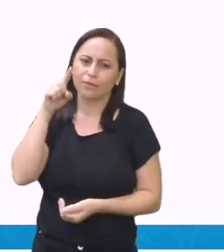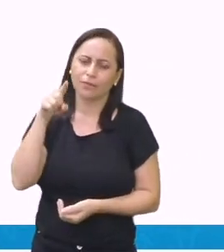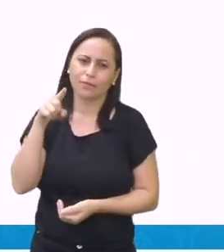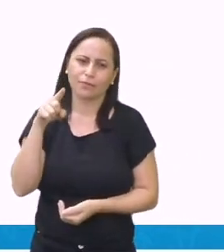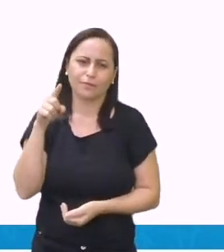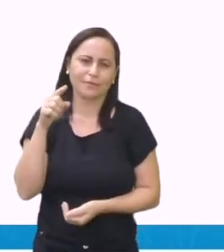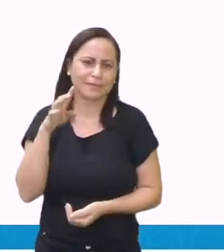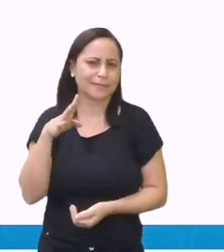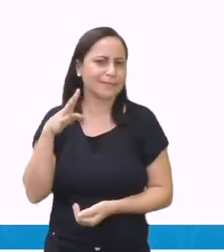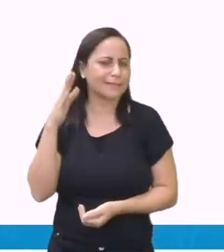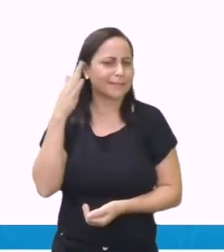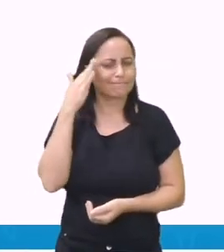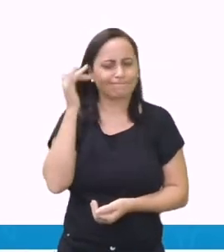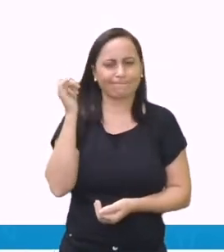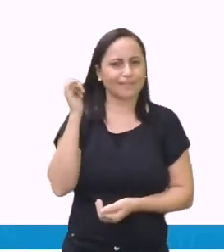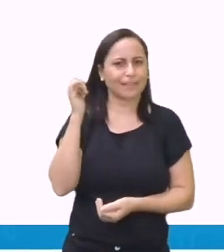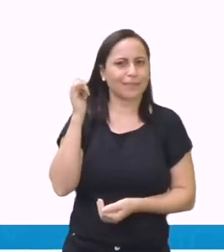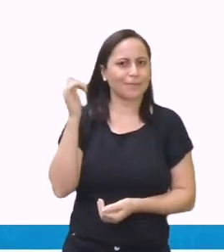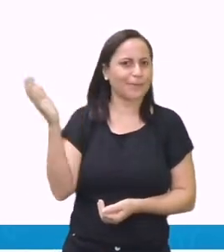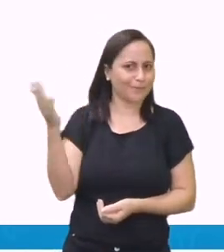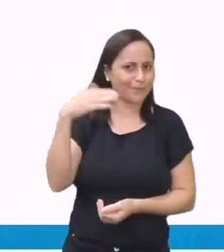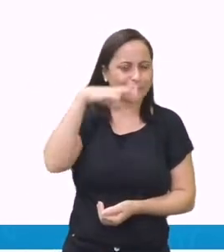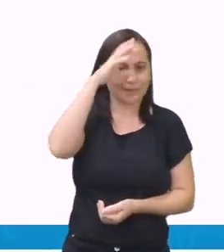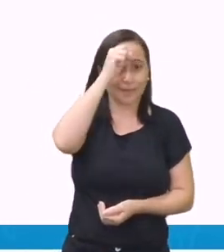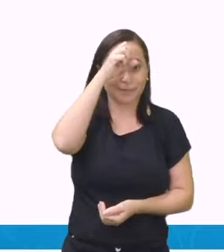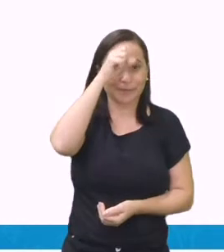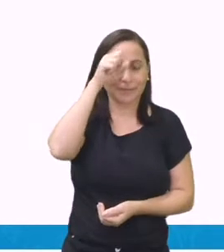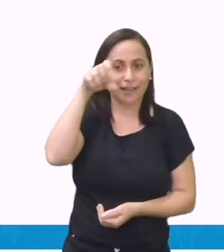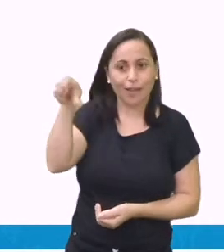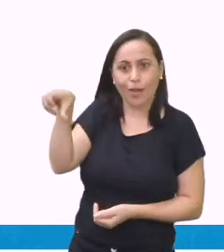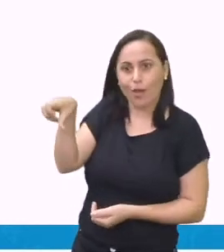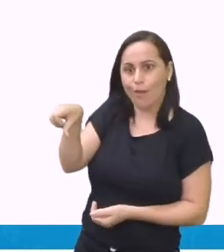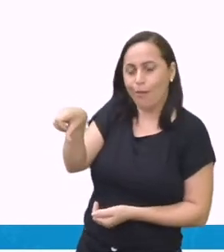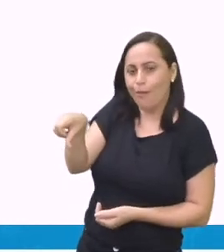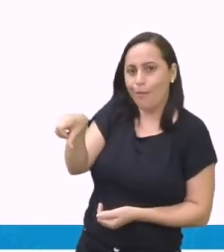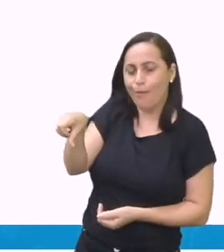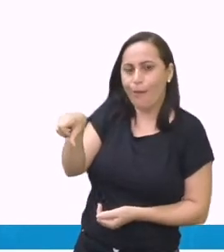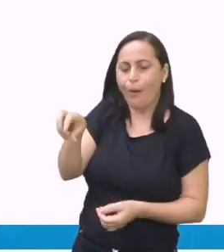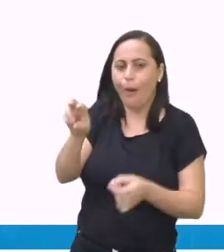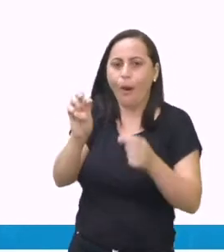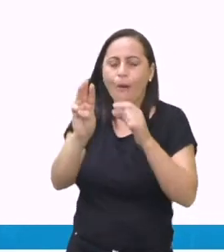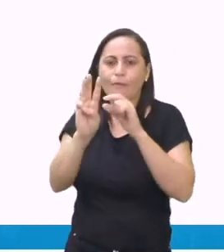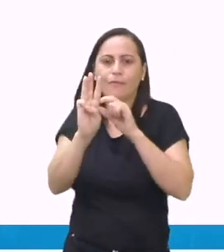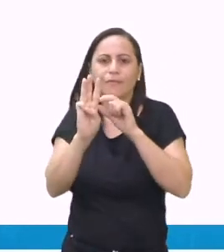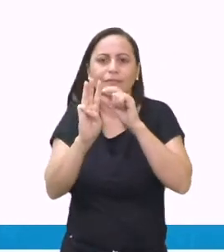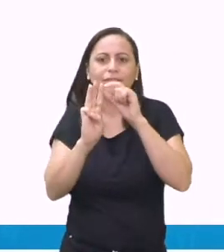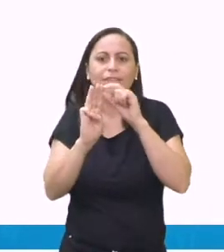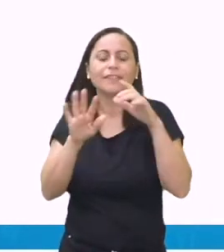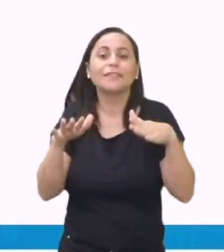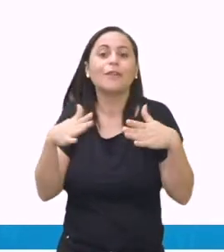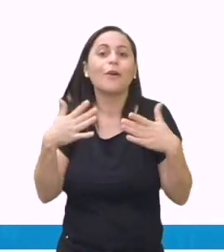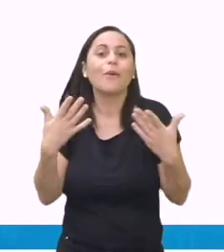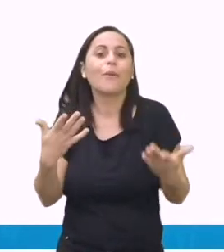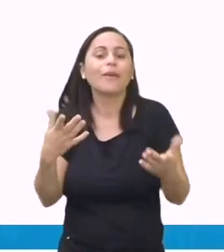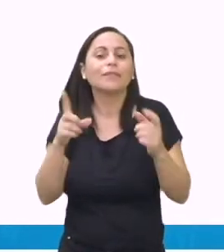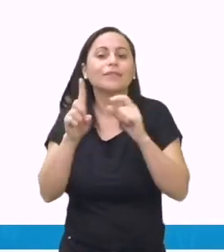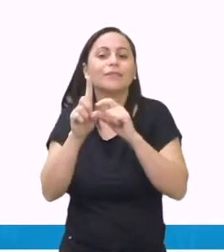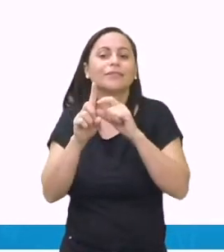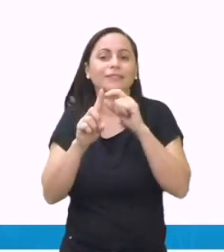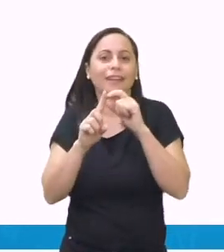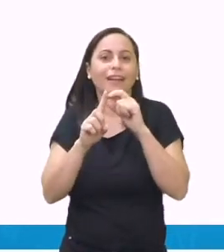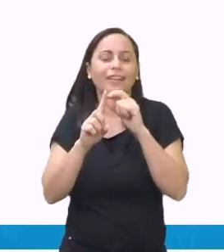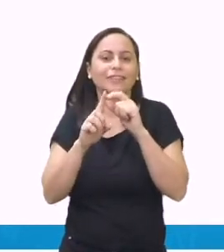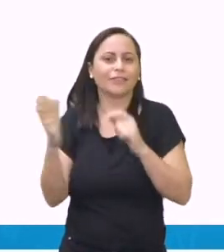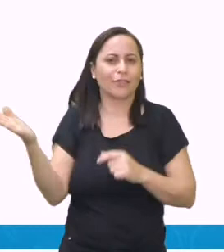que tal a gente aprender agora? 9 centenas são quantas unidades? Vamos contar de